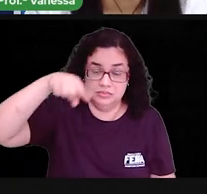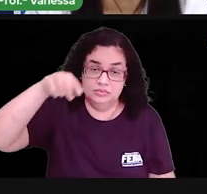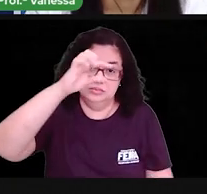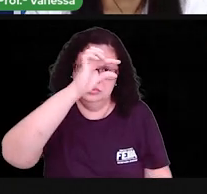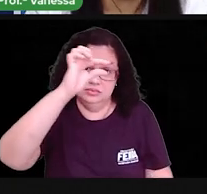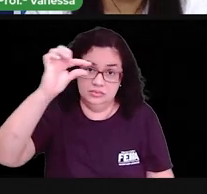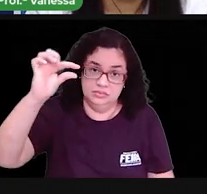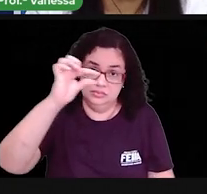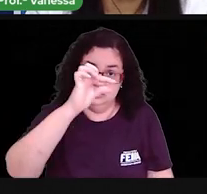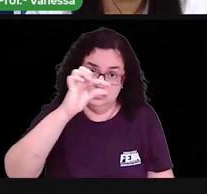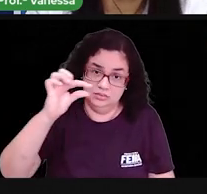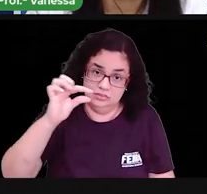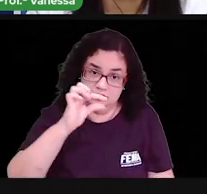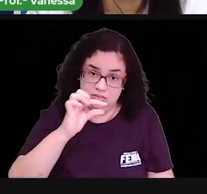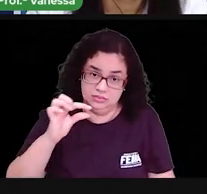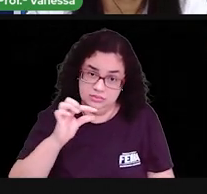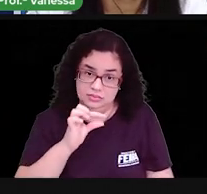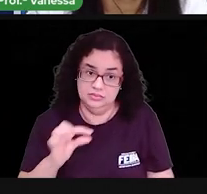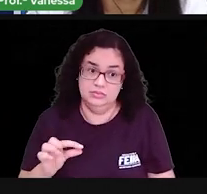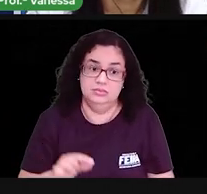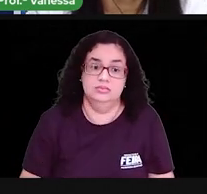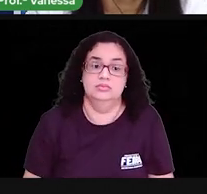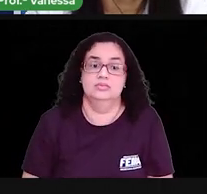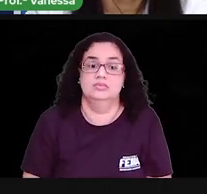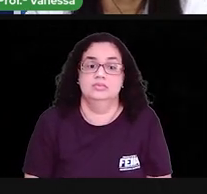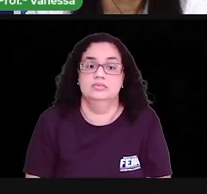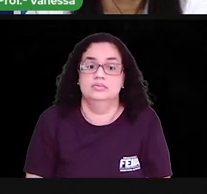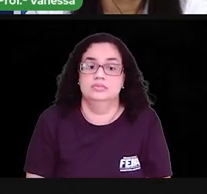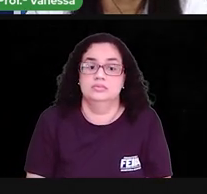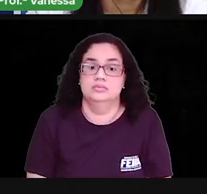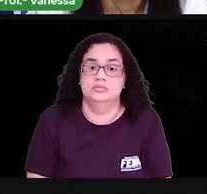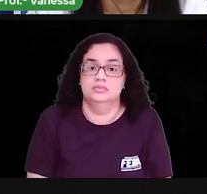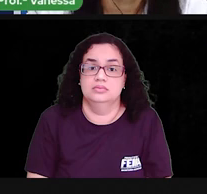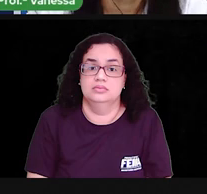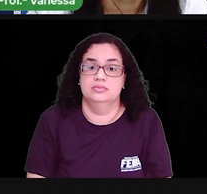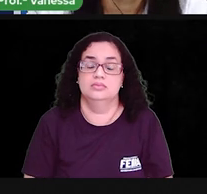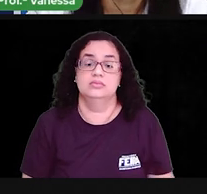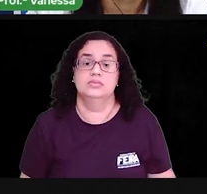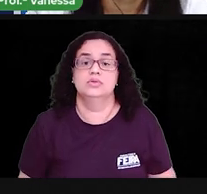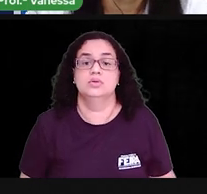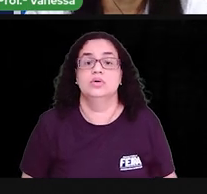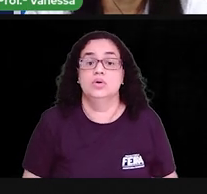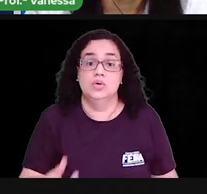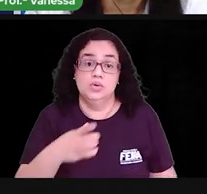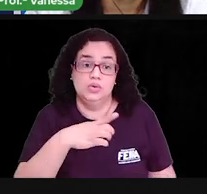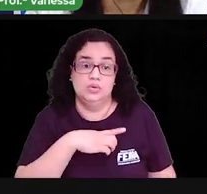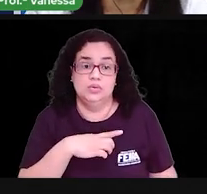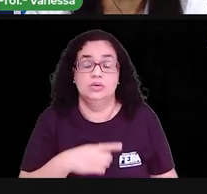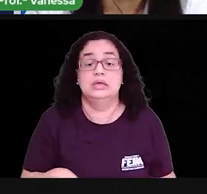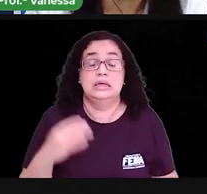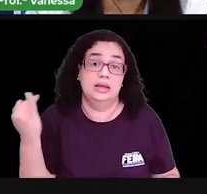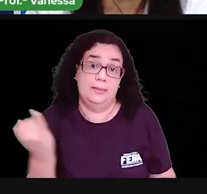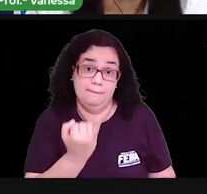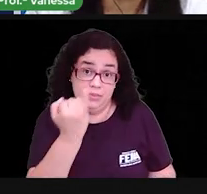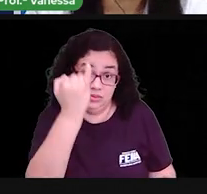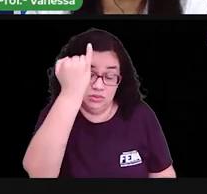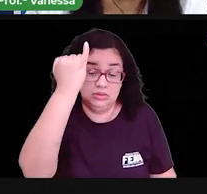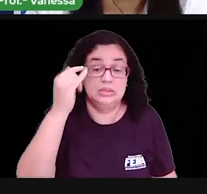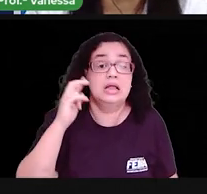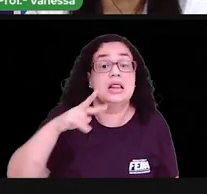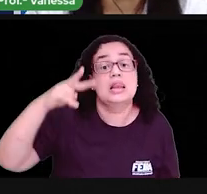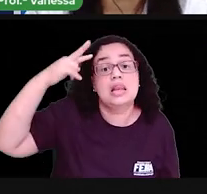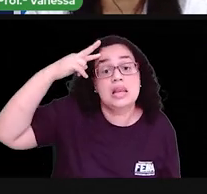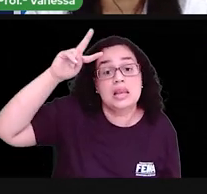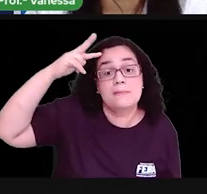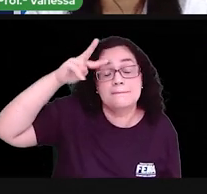gráfico de barras E aí e é interessante a gente